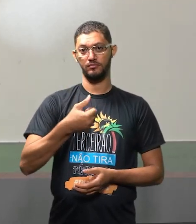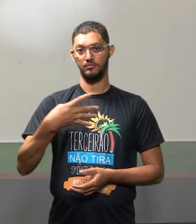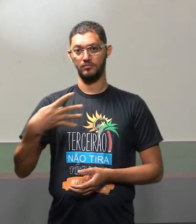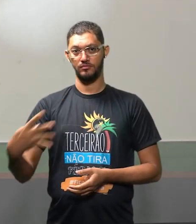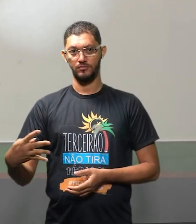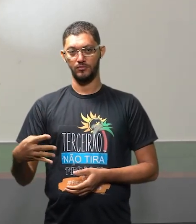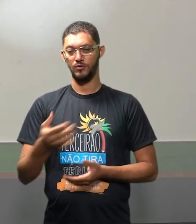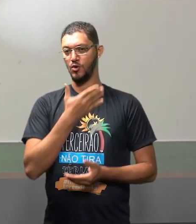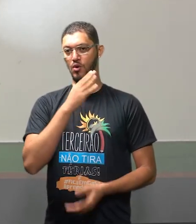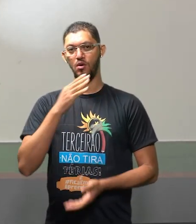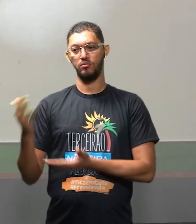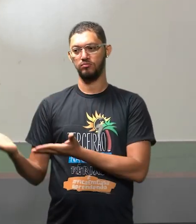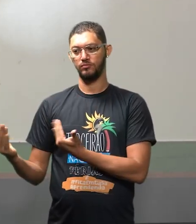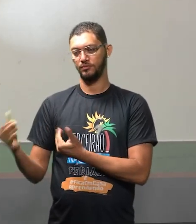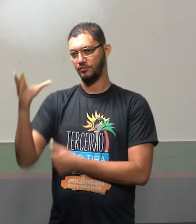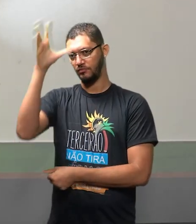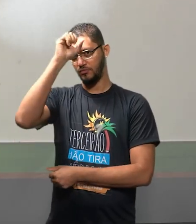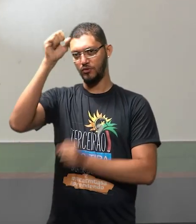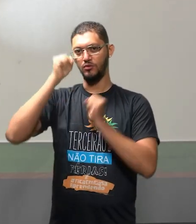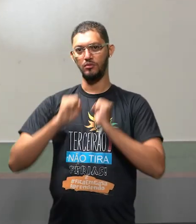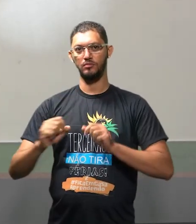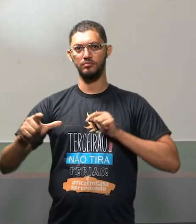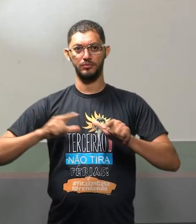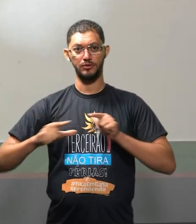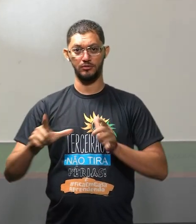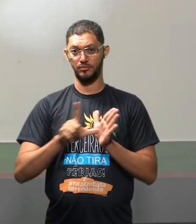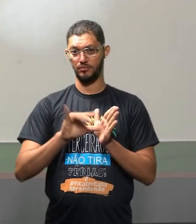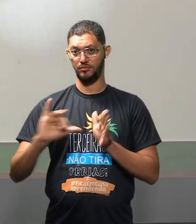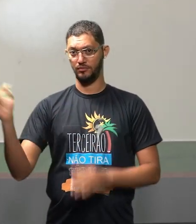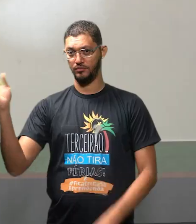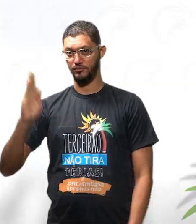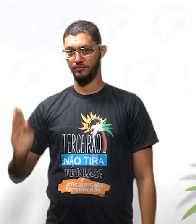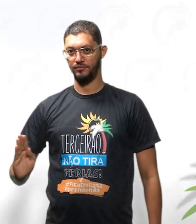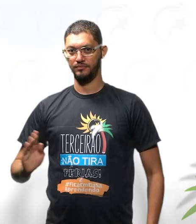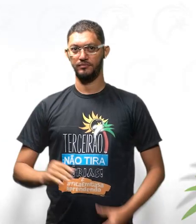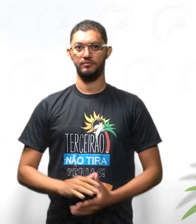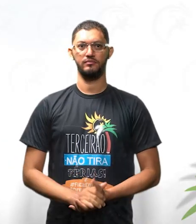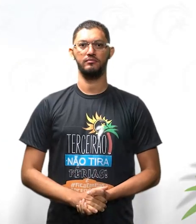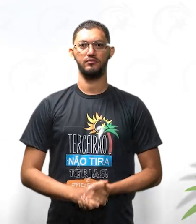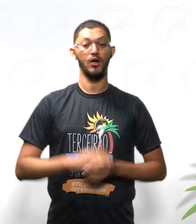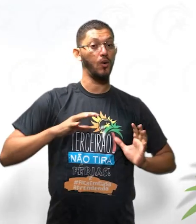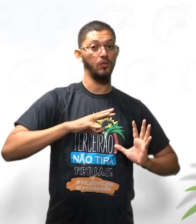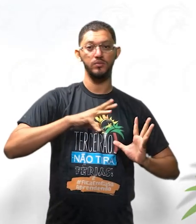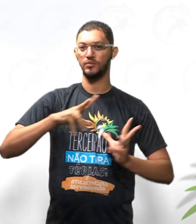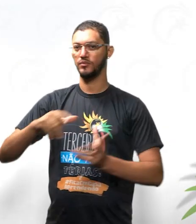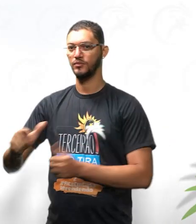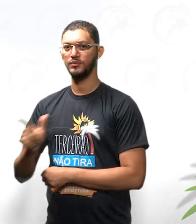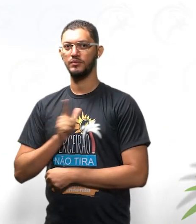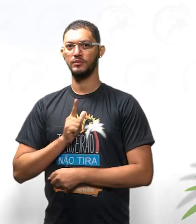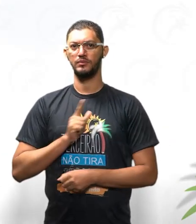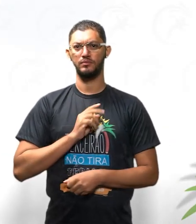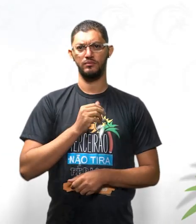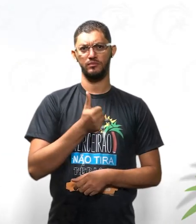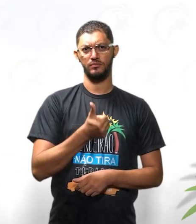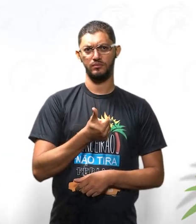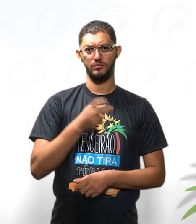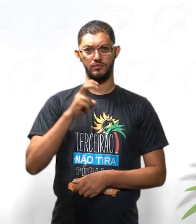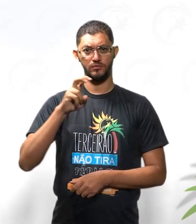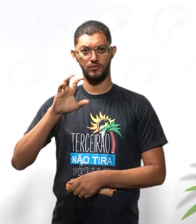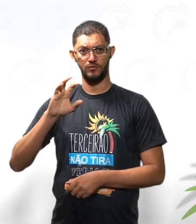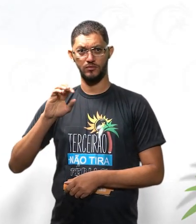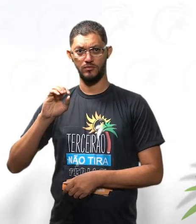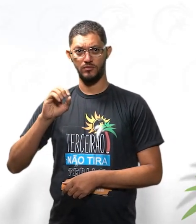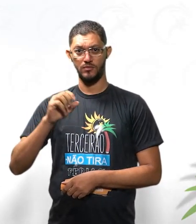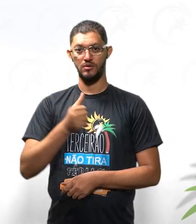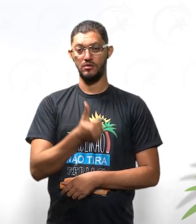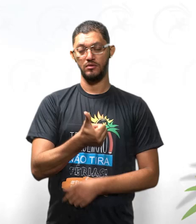aprendiz, é que se pode trabalhar segundo as leis brasileiras. No mundo todo, existem